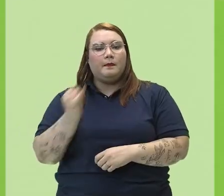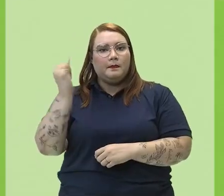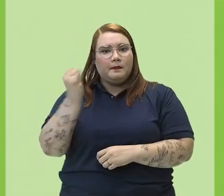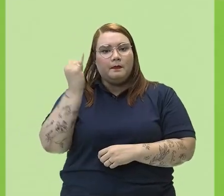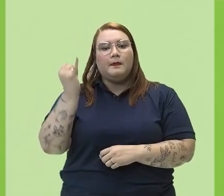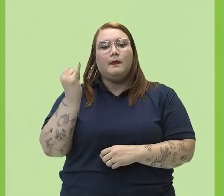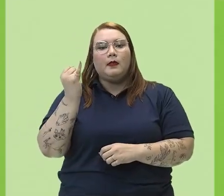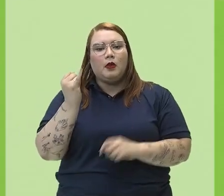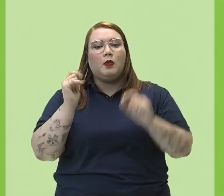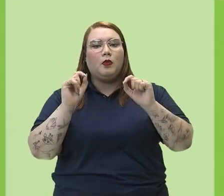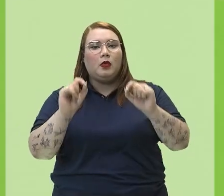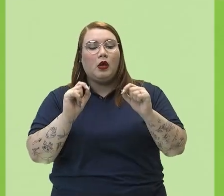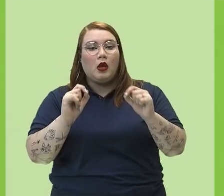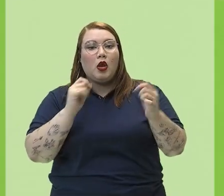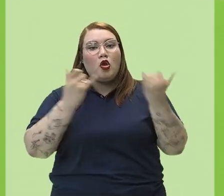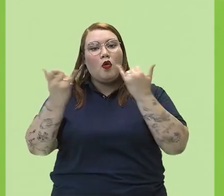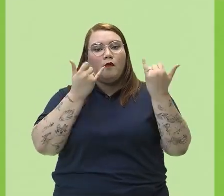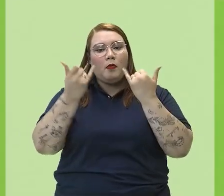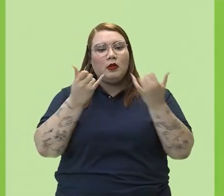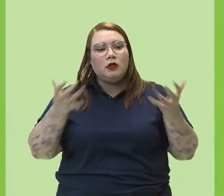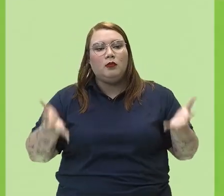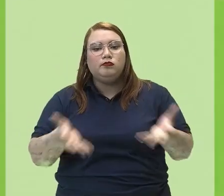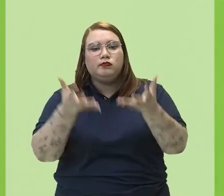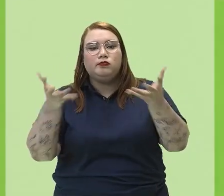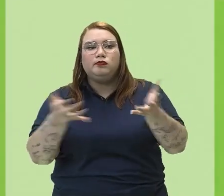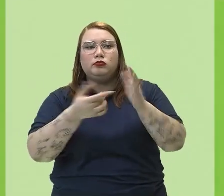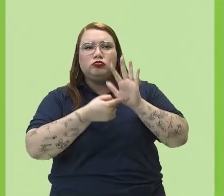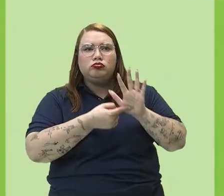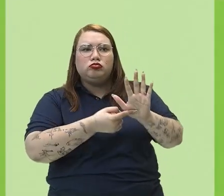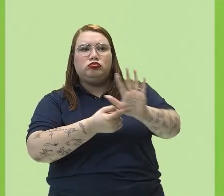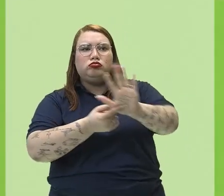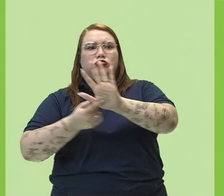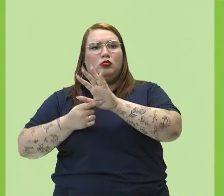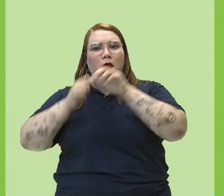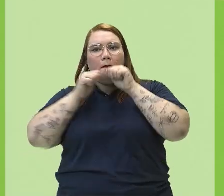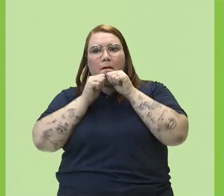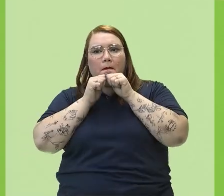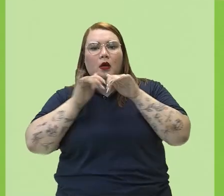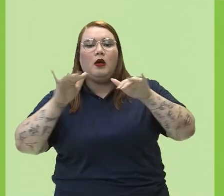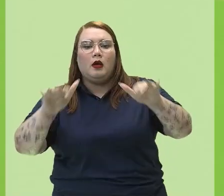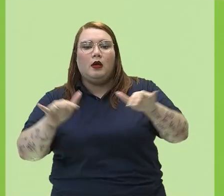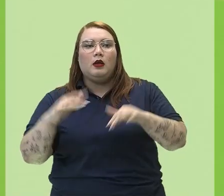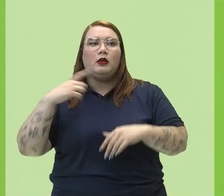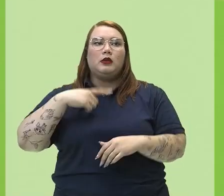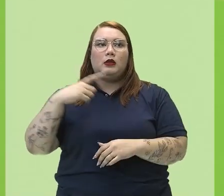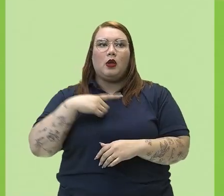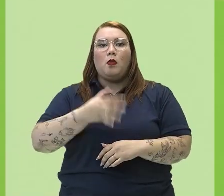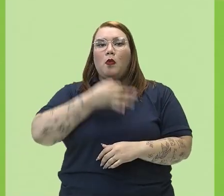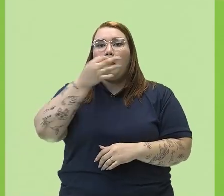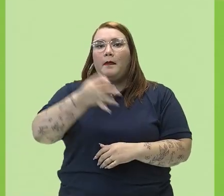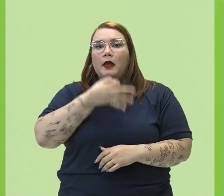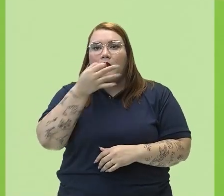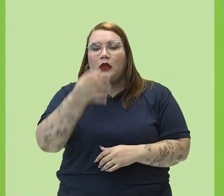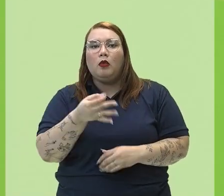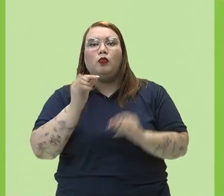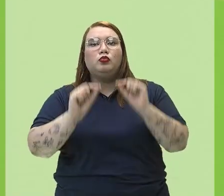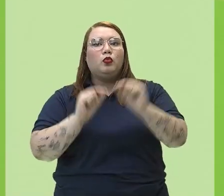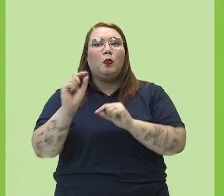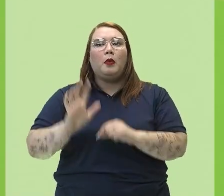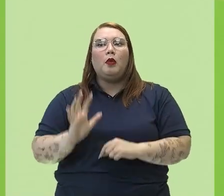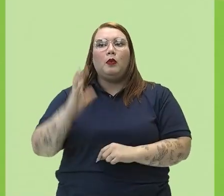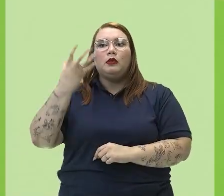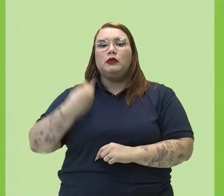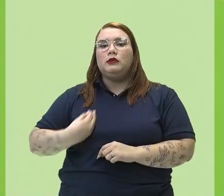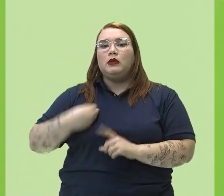educação para levar a informação. É necessário que a gente tenha informação. É momento crítico do que está acontecendo ao nosso